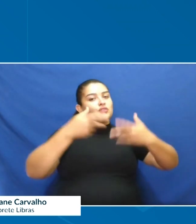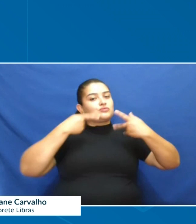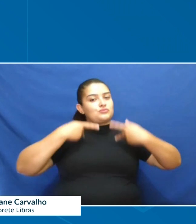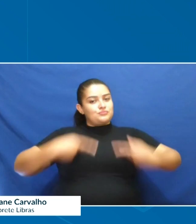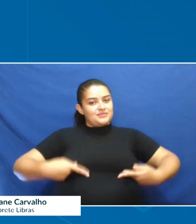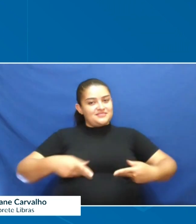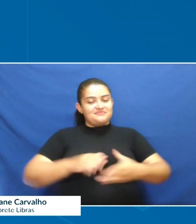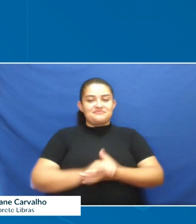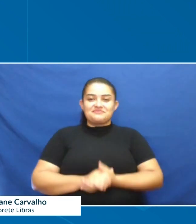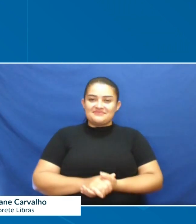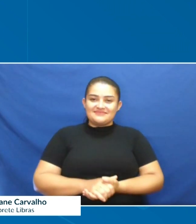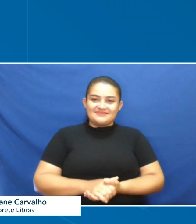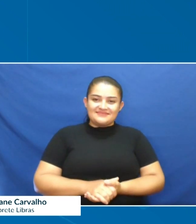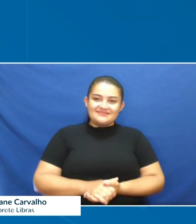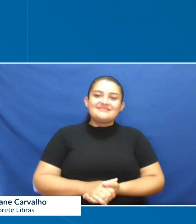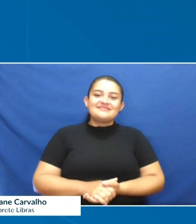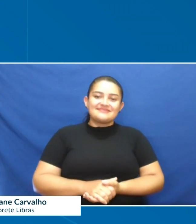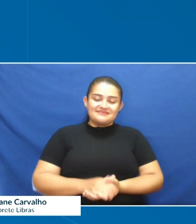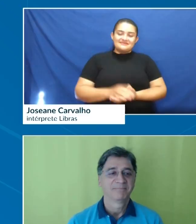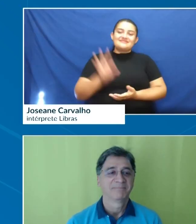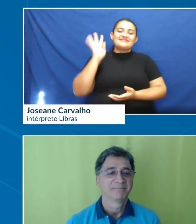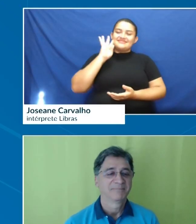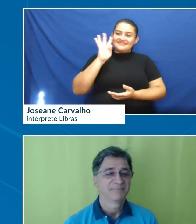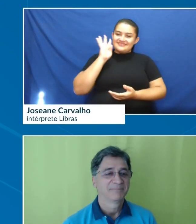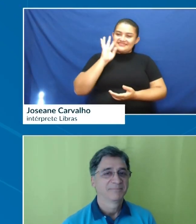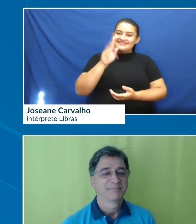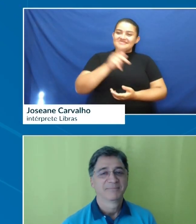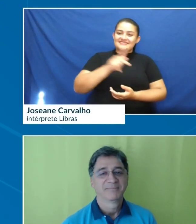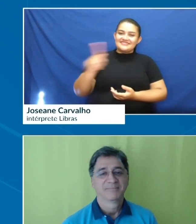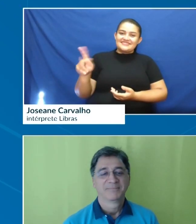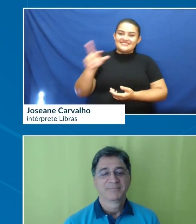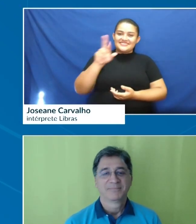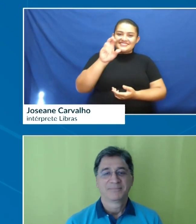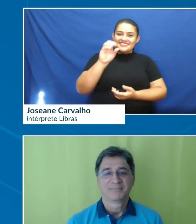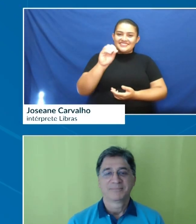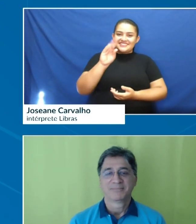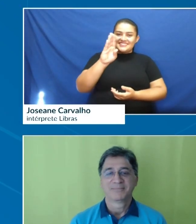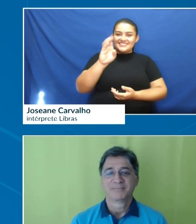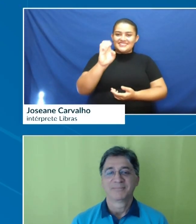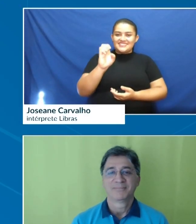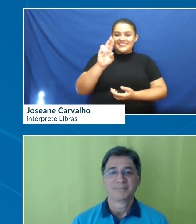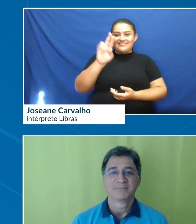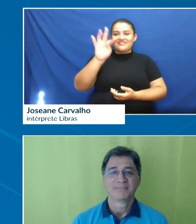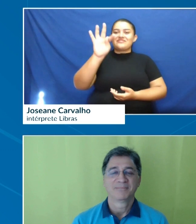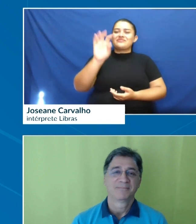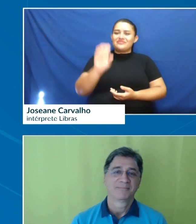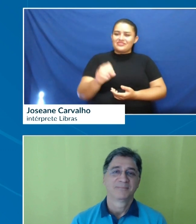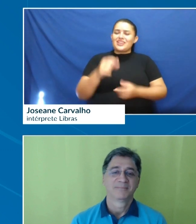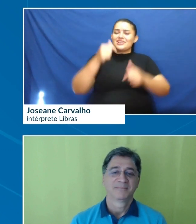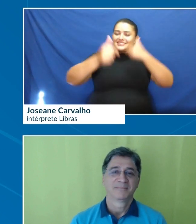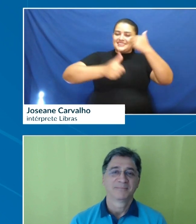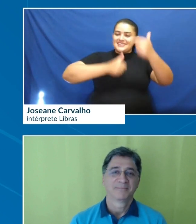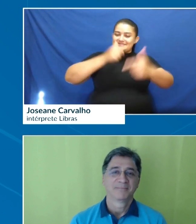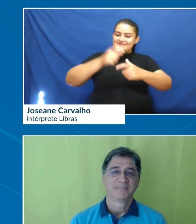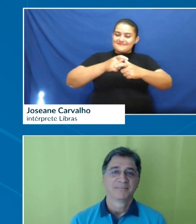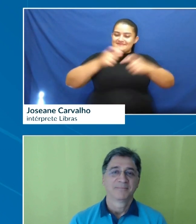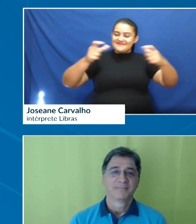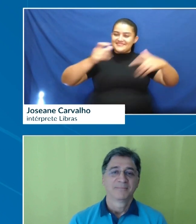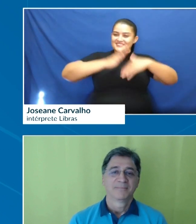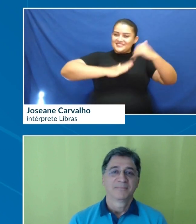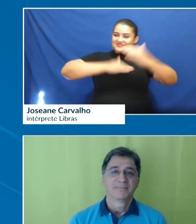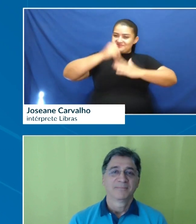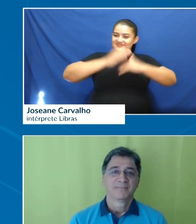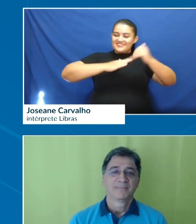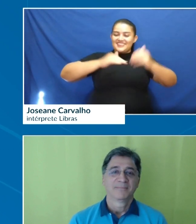humano. Bacana. Professor Roberto, com um campo de atuação assim tão amplo, esse profissional ele se relaciona com